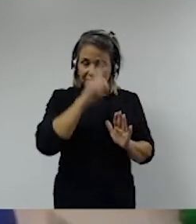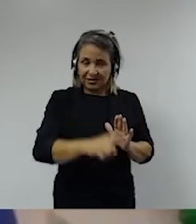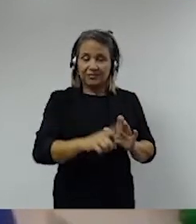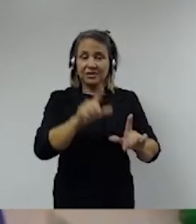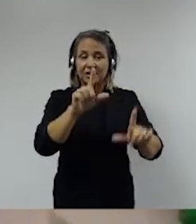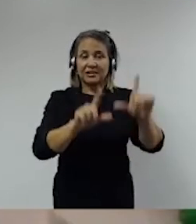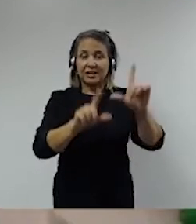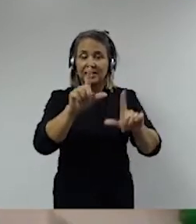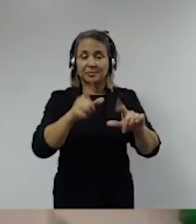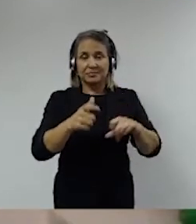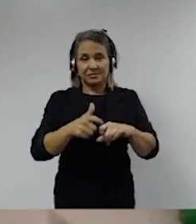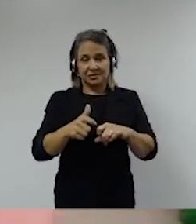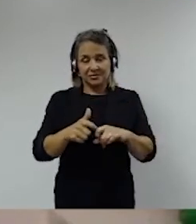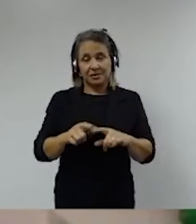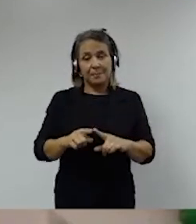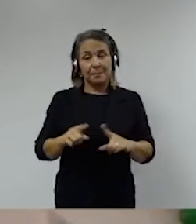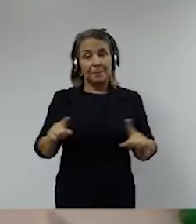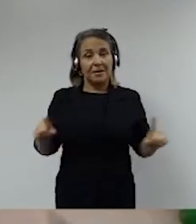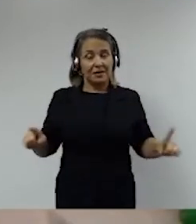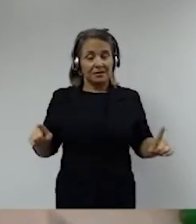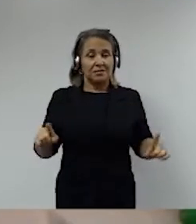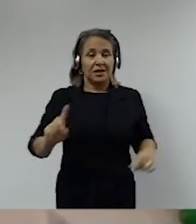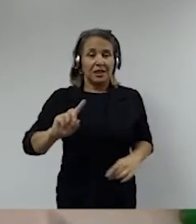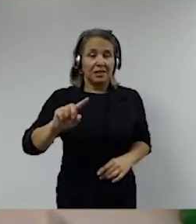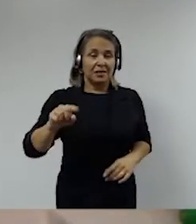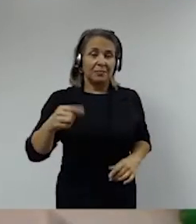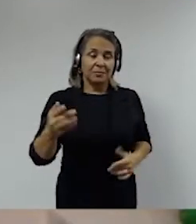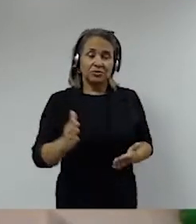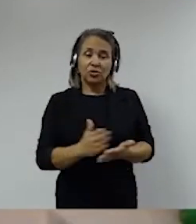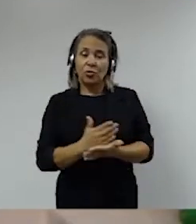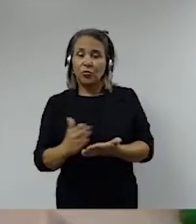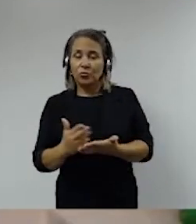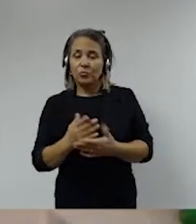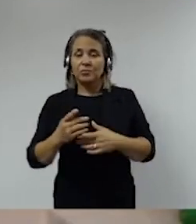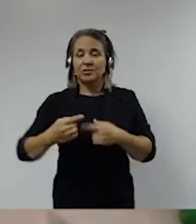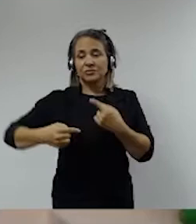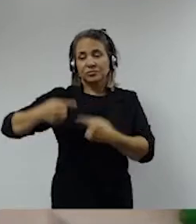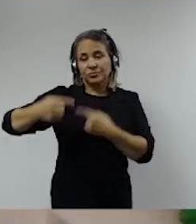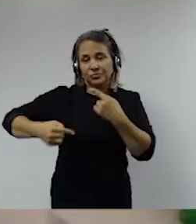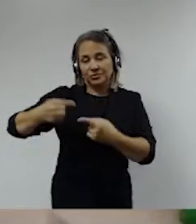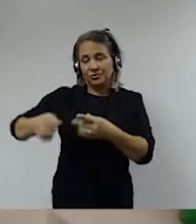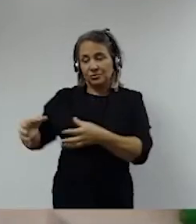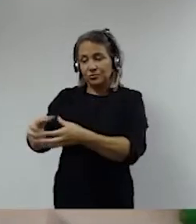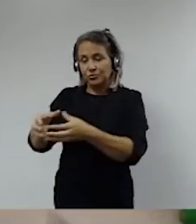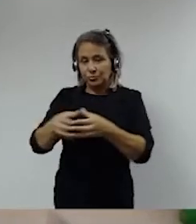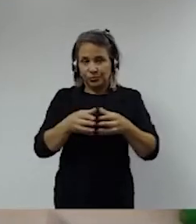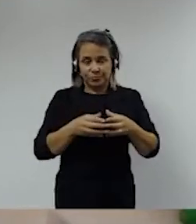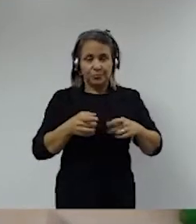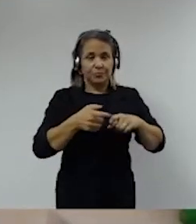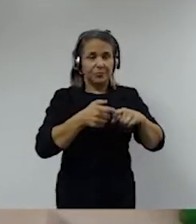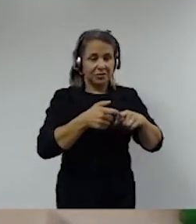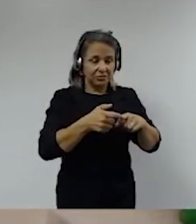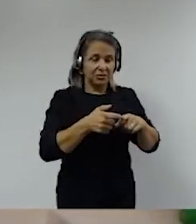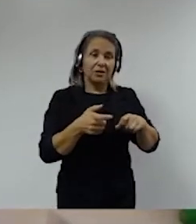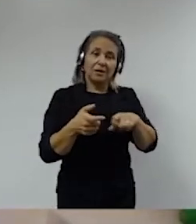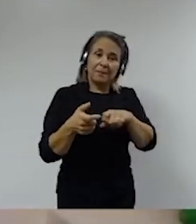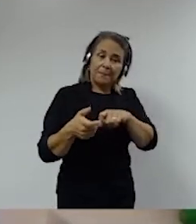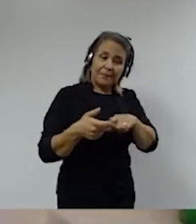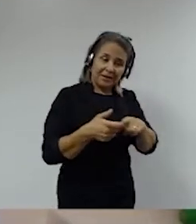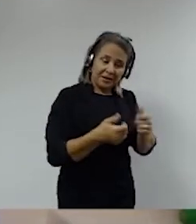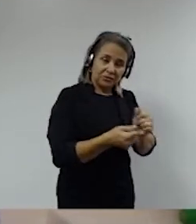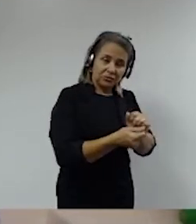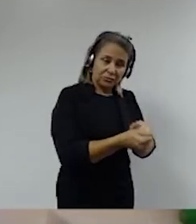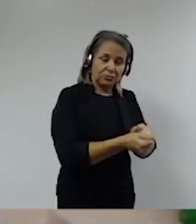telemedicina. Contudo, após alguma discussão entre as entidades médicas, os médicos